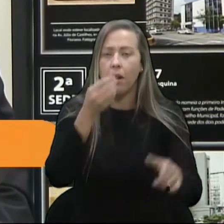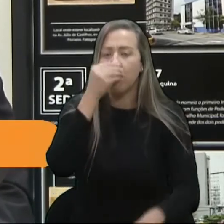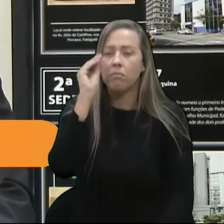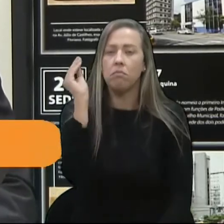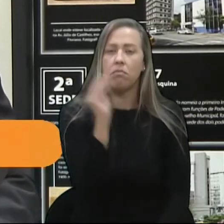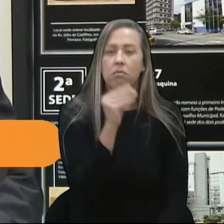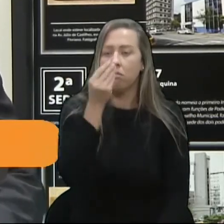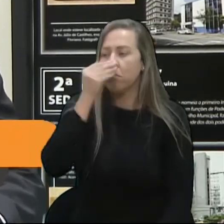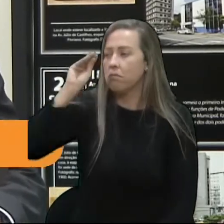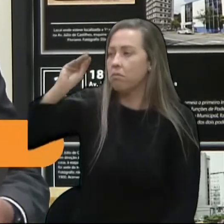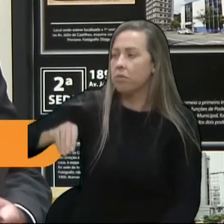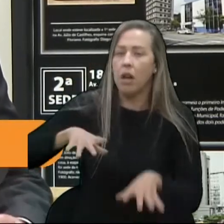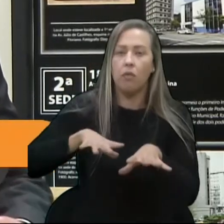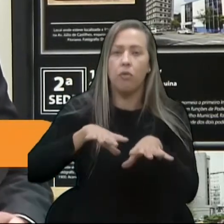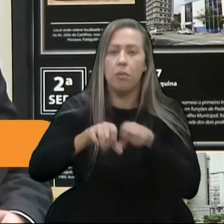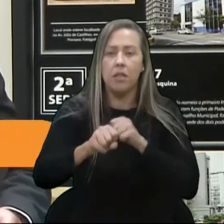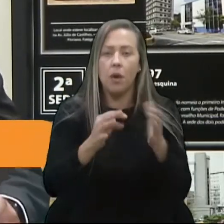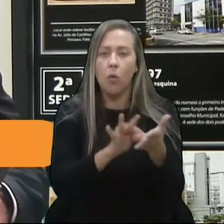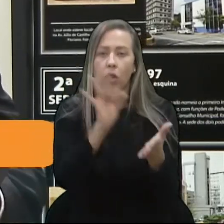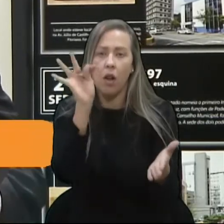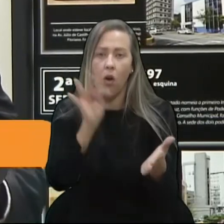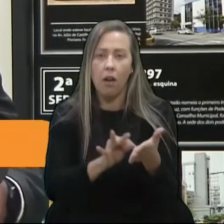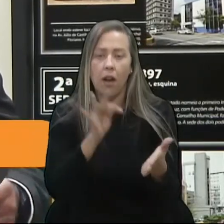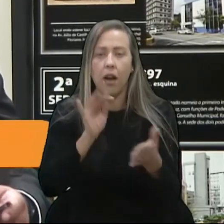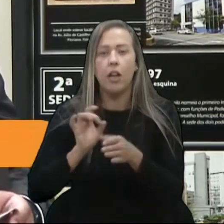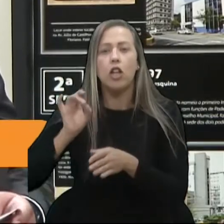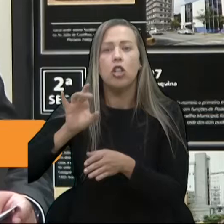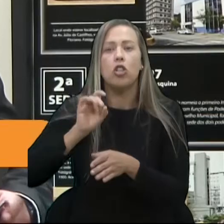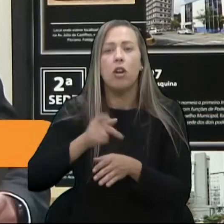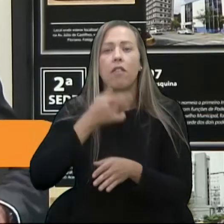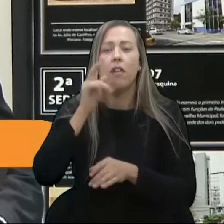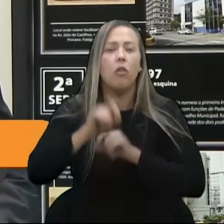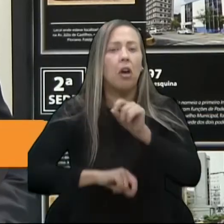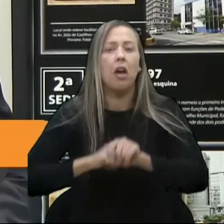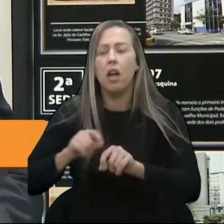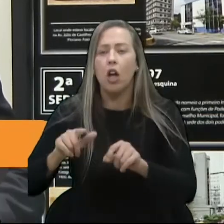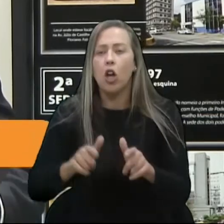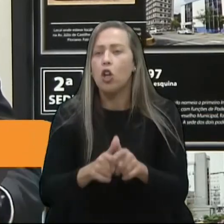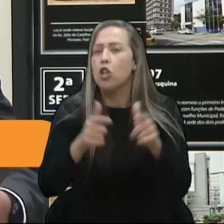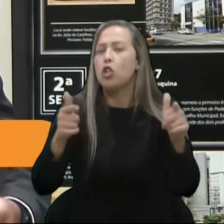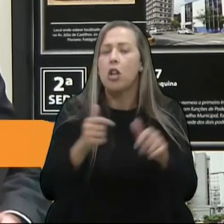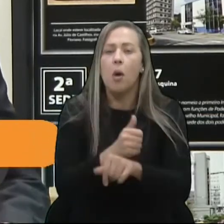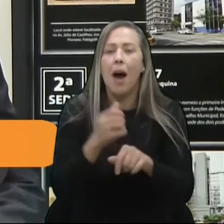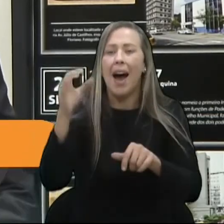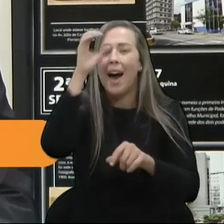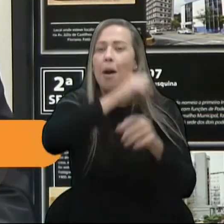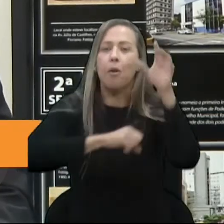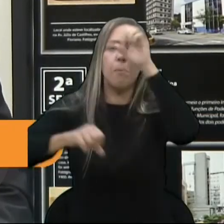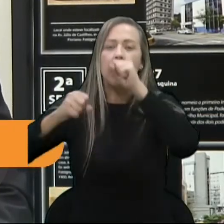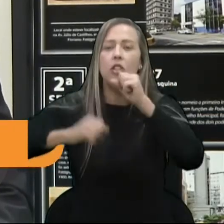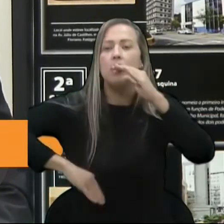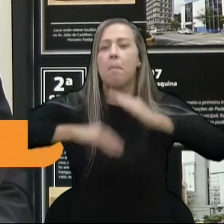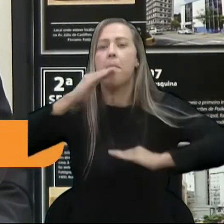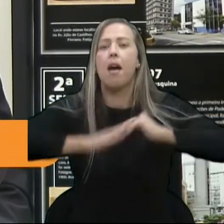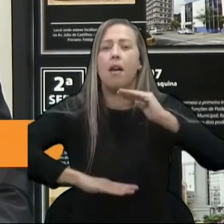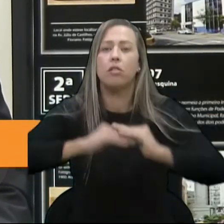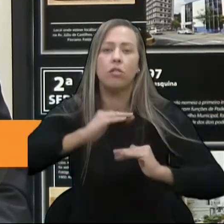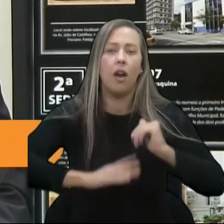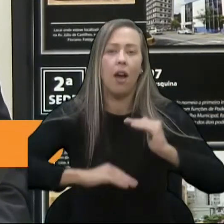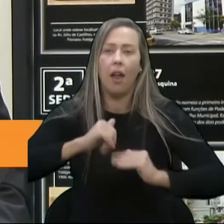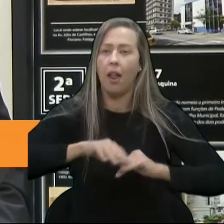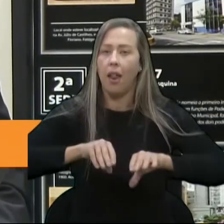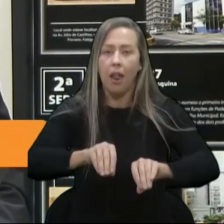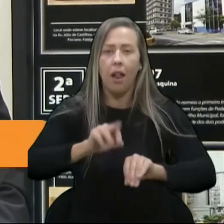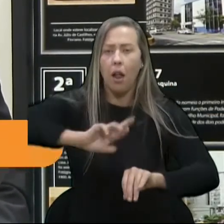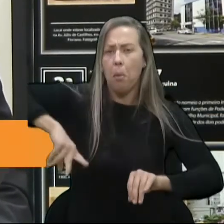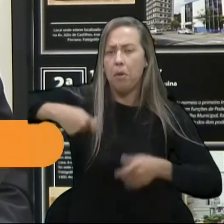desprezaram a formação teórica e só colocavam o seguinte: não, o jornalista ele aprende mesmo na prática, então não precisa